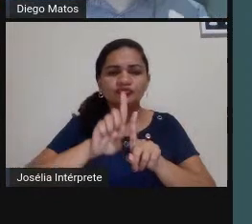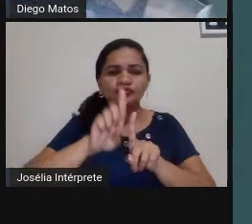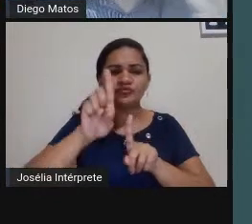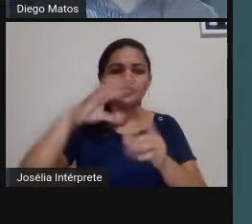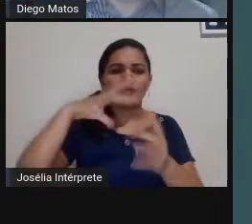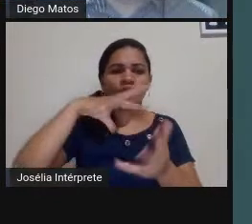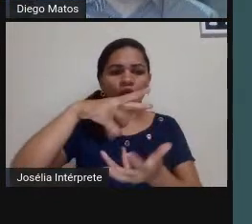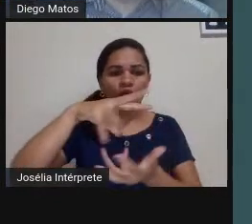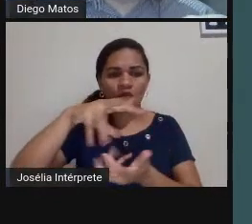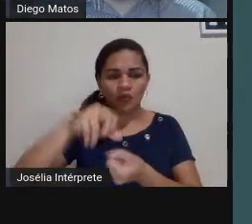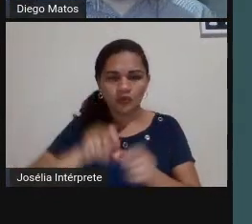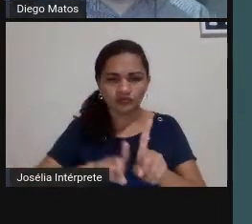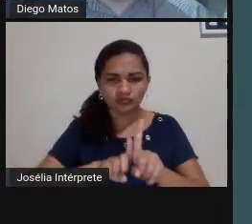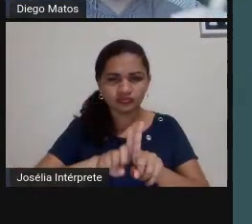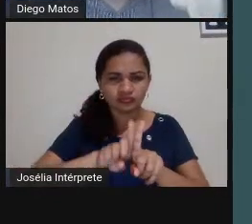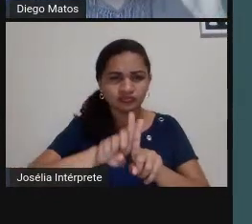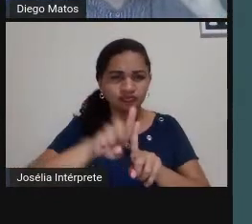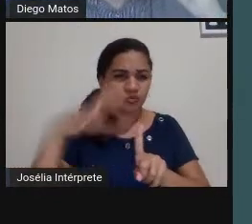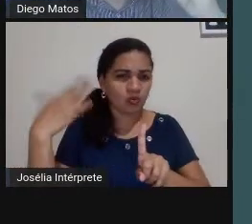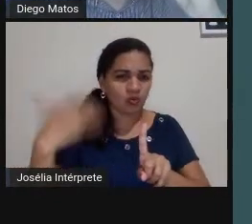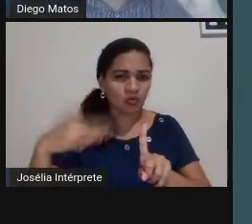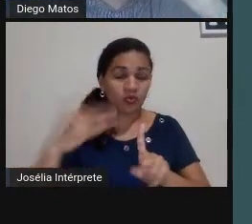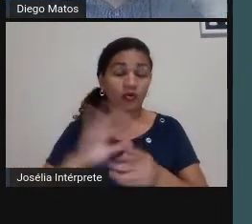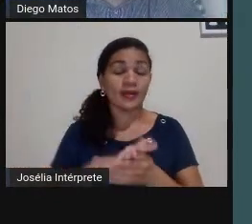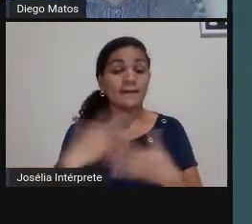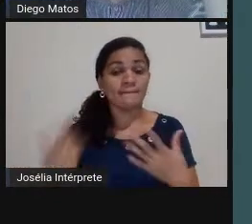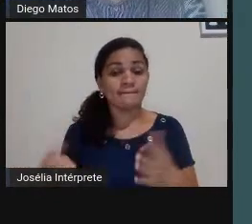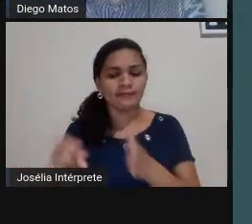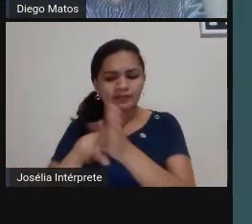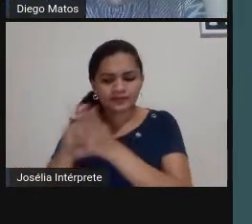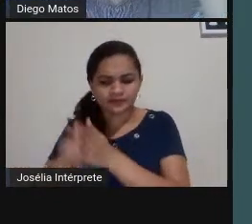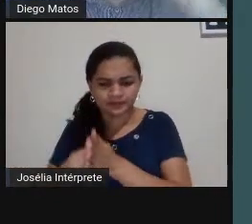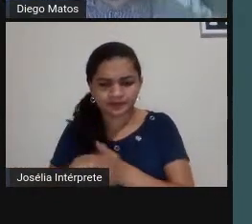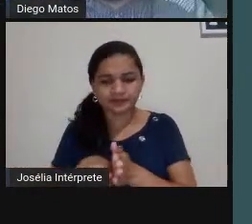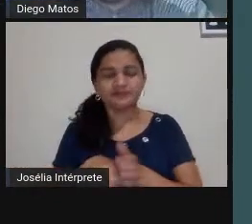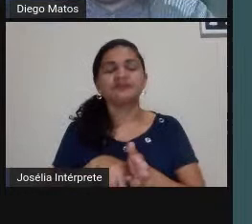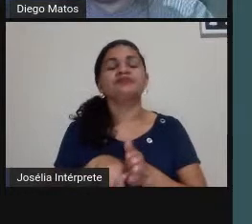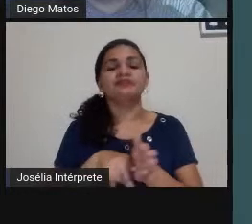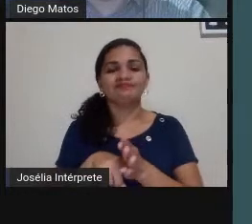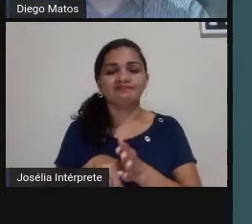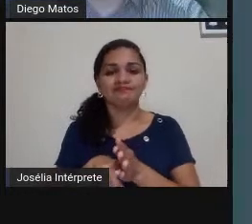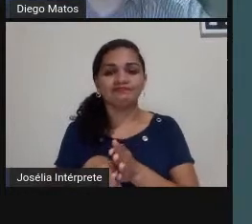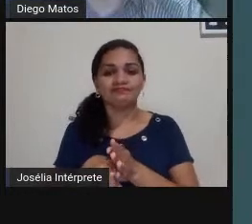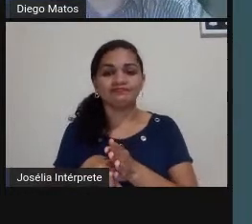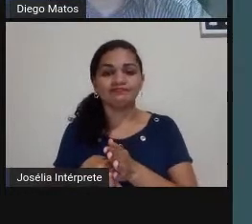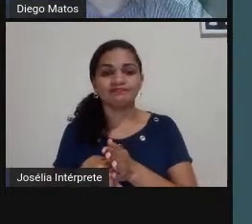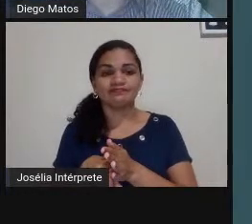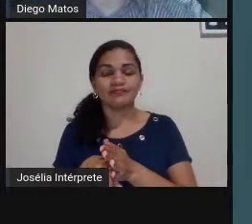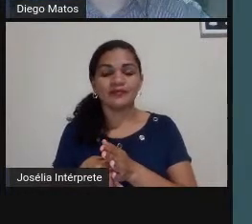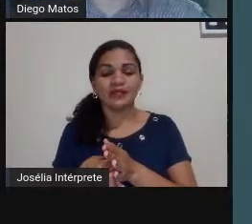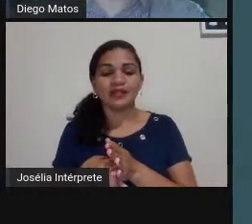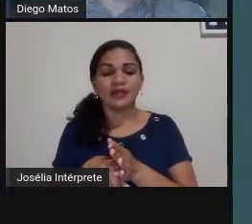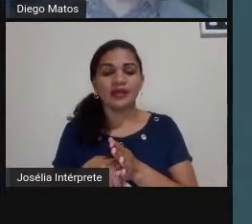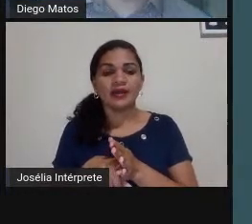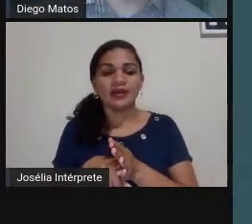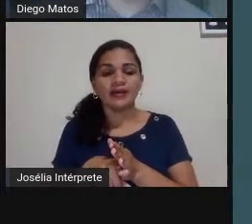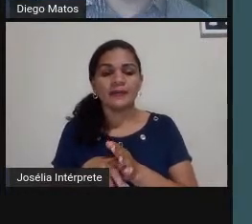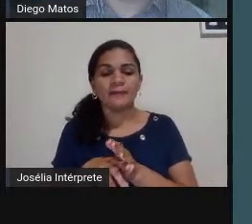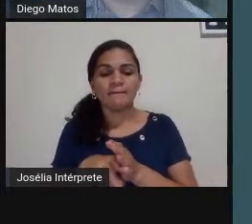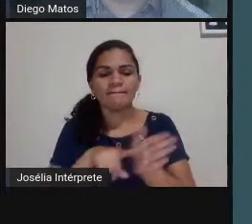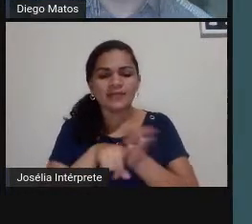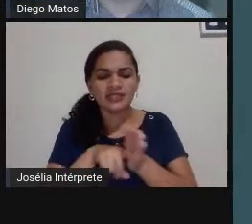Só que alguns cientistas fizeram um experimento para tentar o quê para tentar baixar a